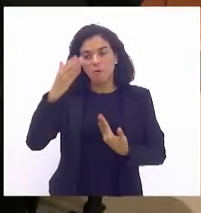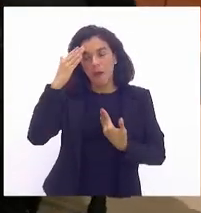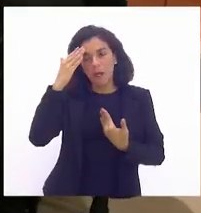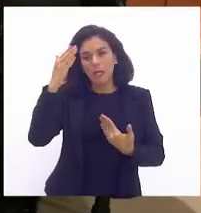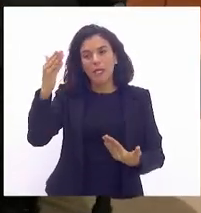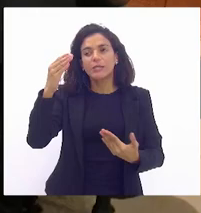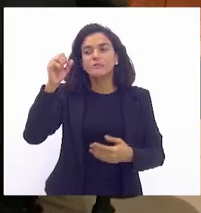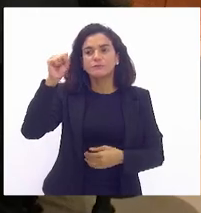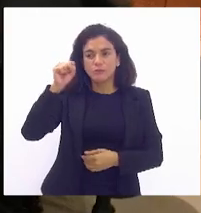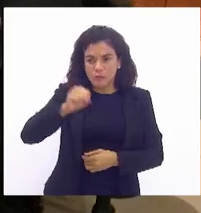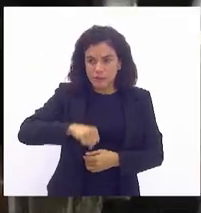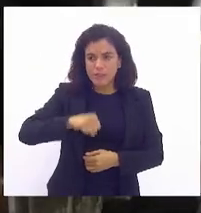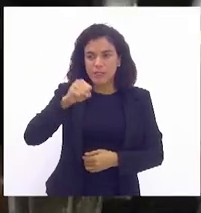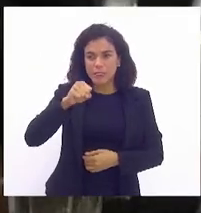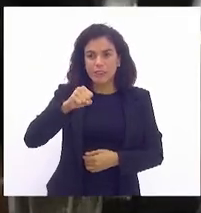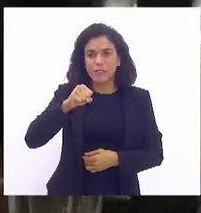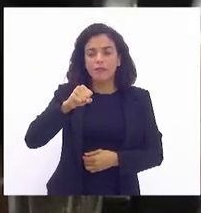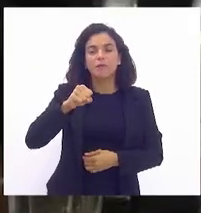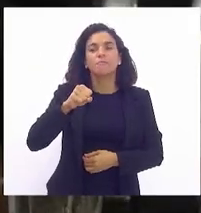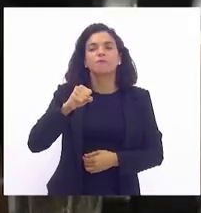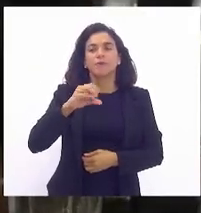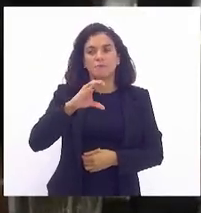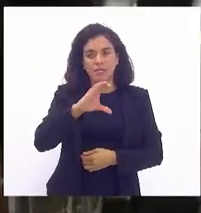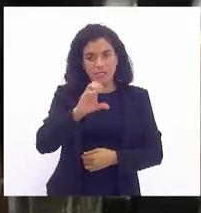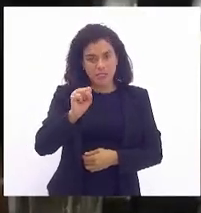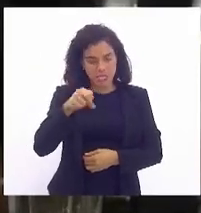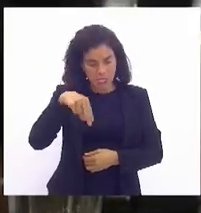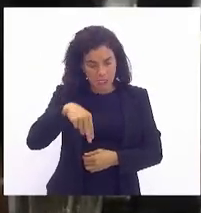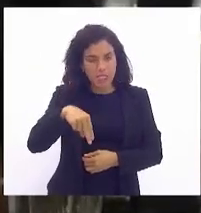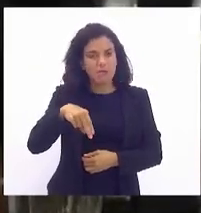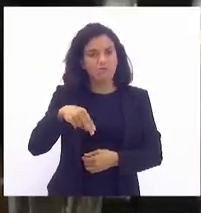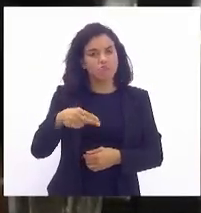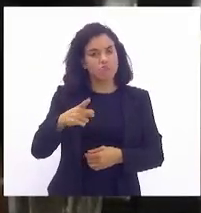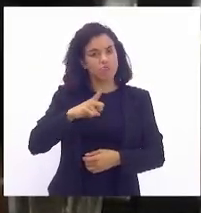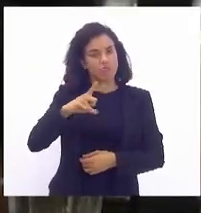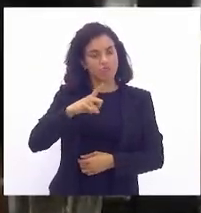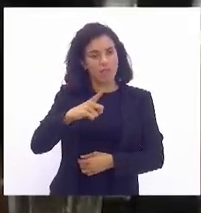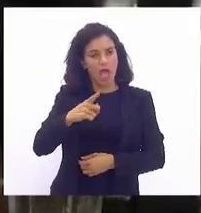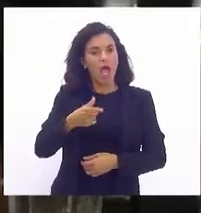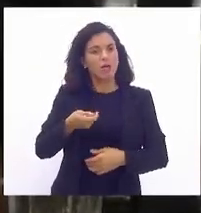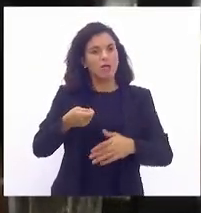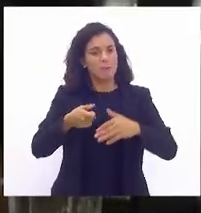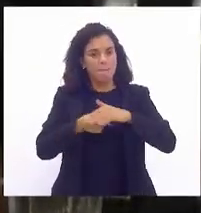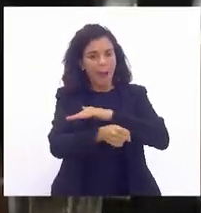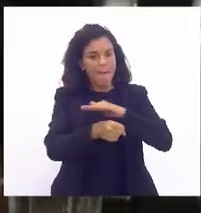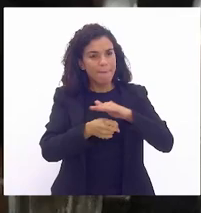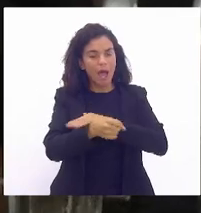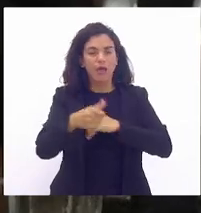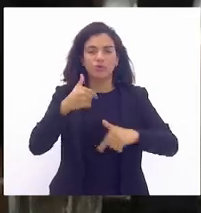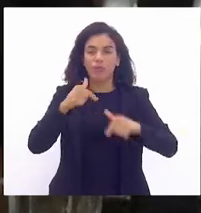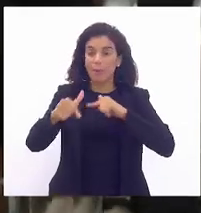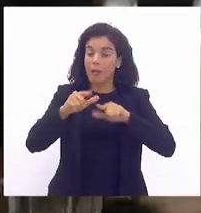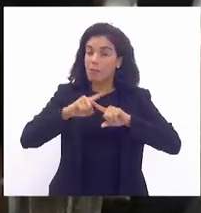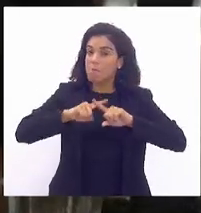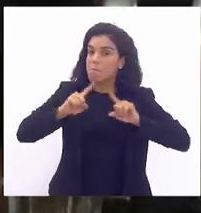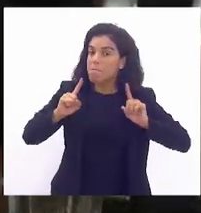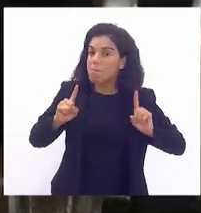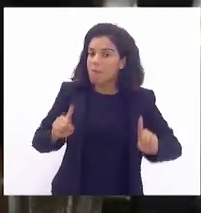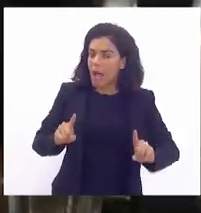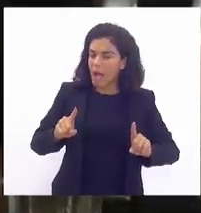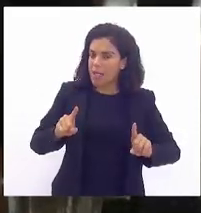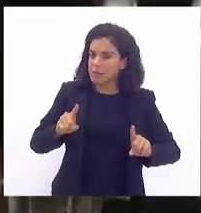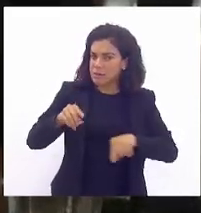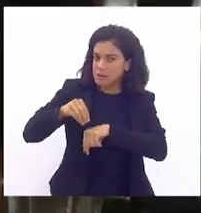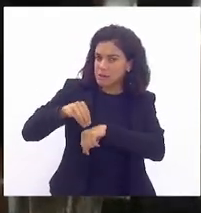agradecimento, sim, pela CSN existir no nosso município, gerar empregos no nosso município, mas, deixar bem